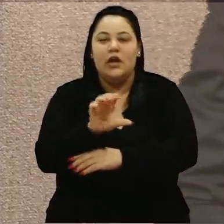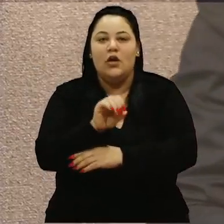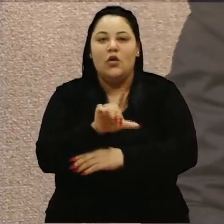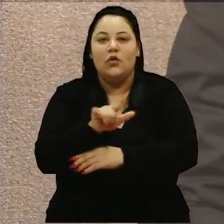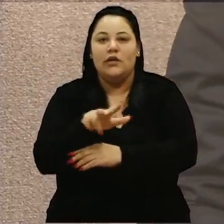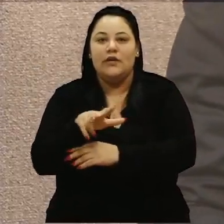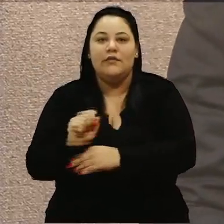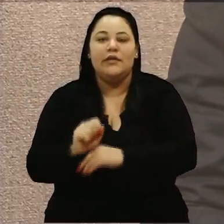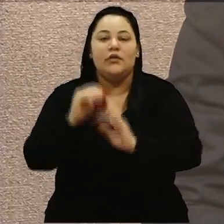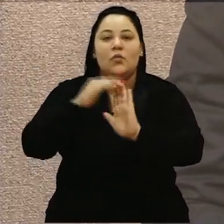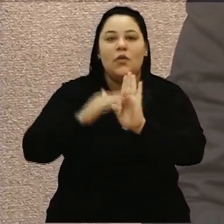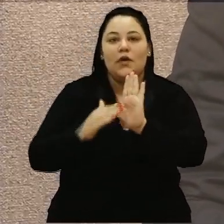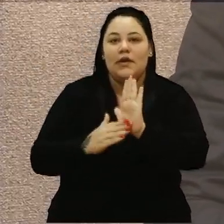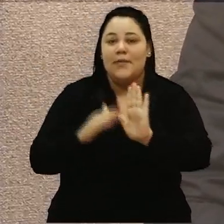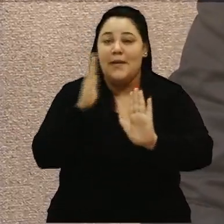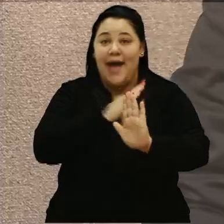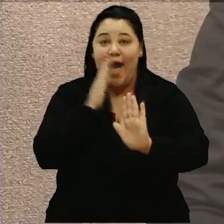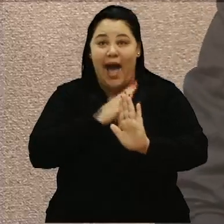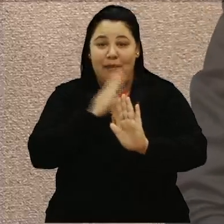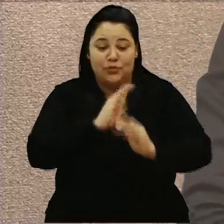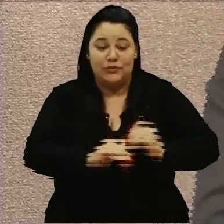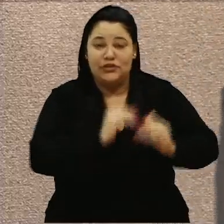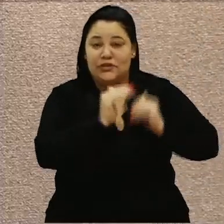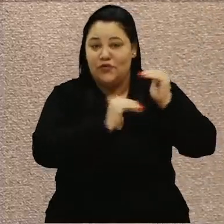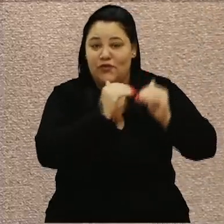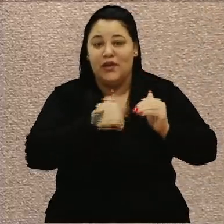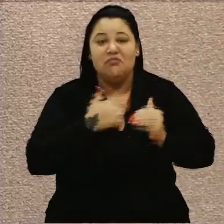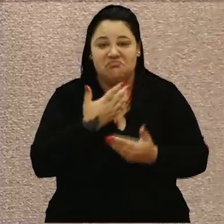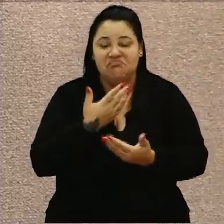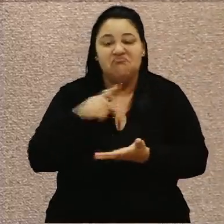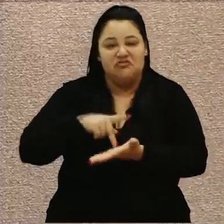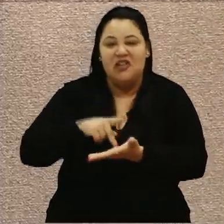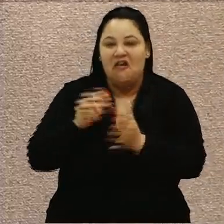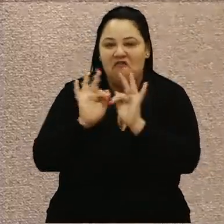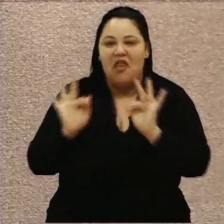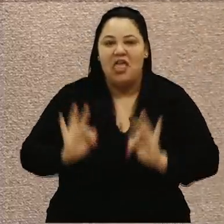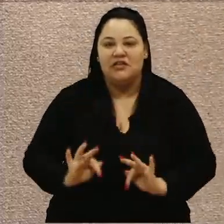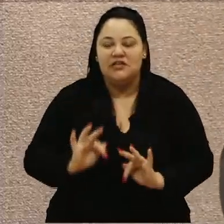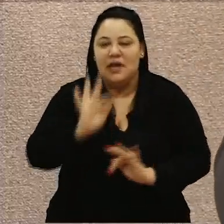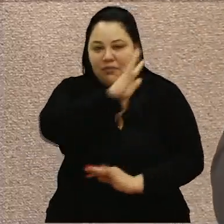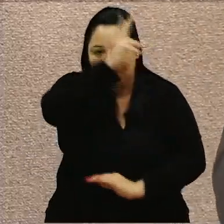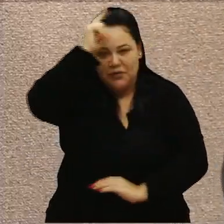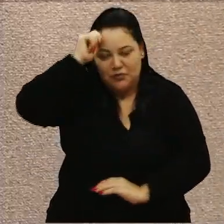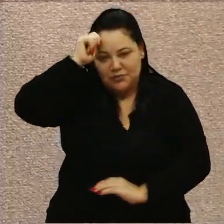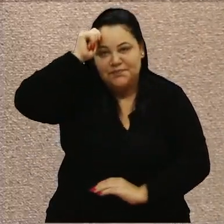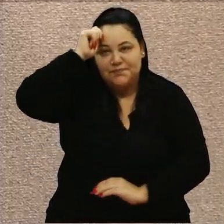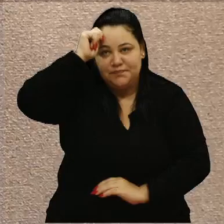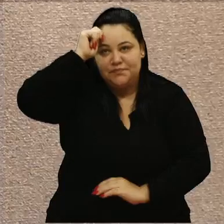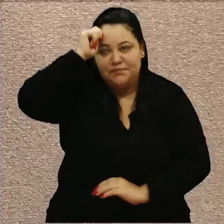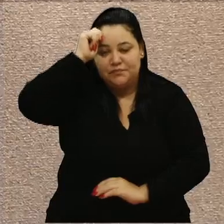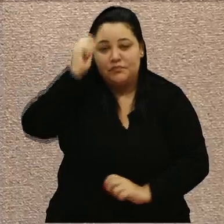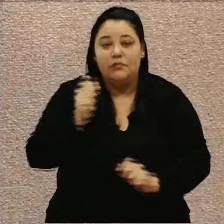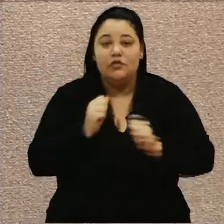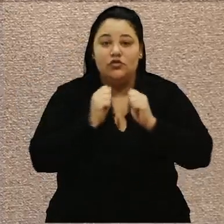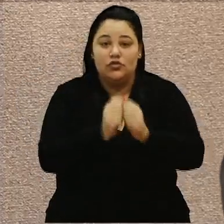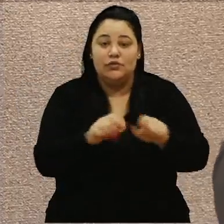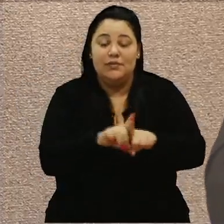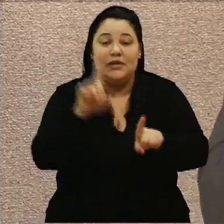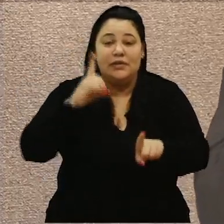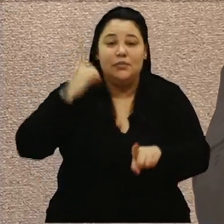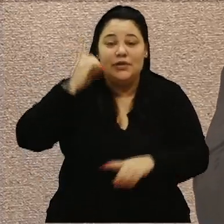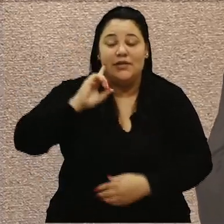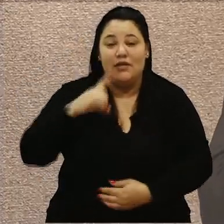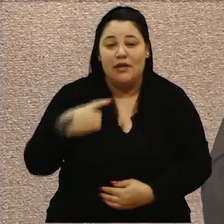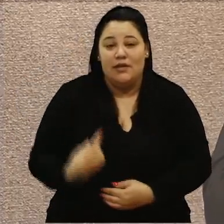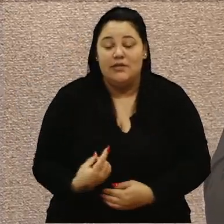do crescimento. Fico muito feliz que a prefeitura, juntamente com a deputada Denise